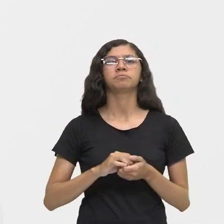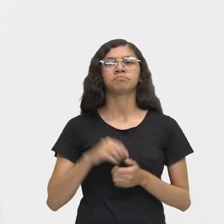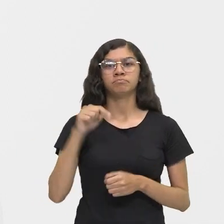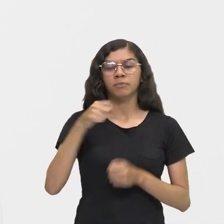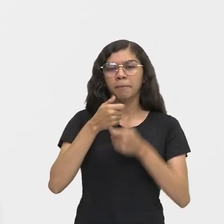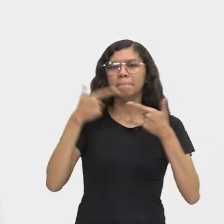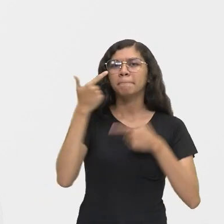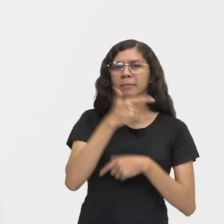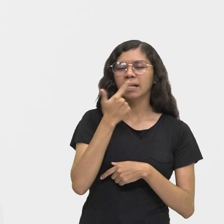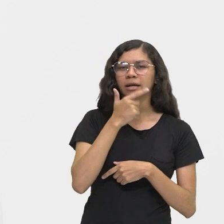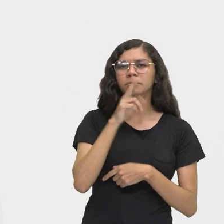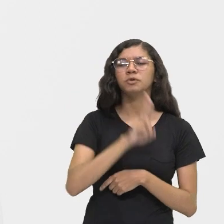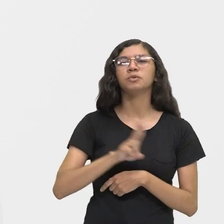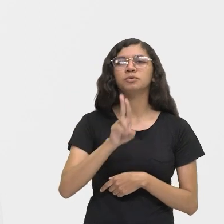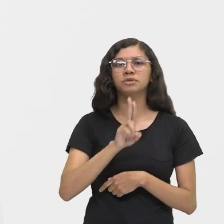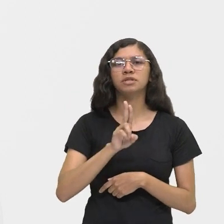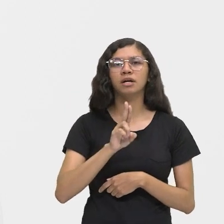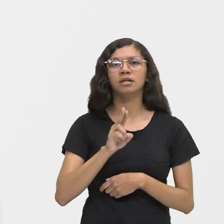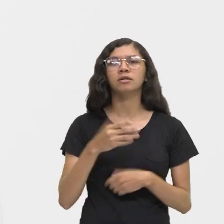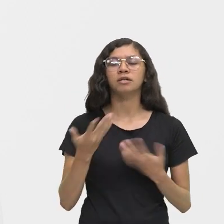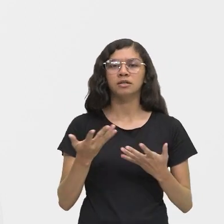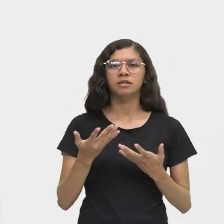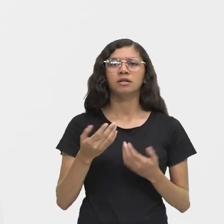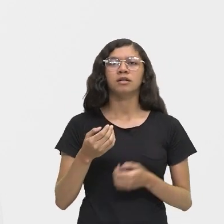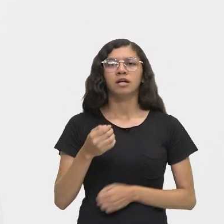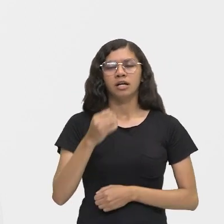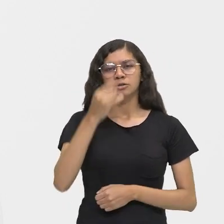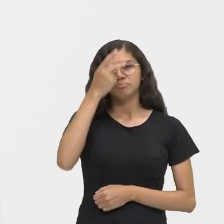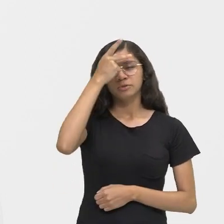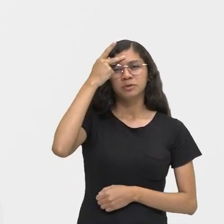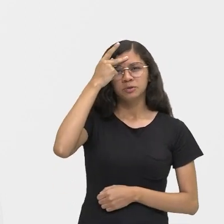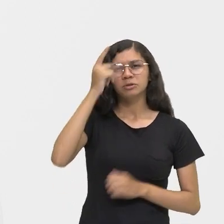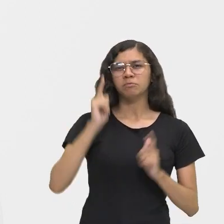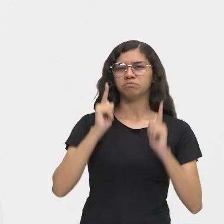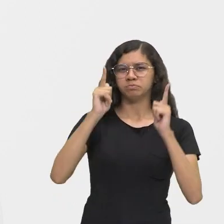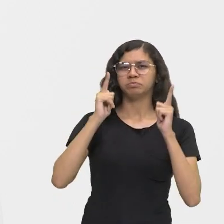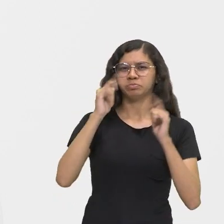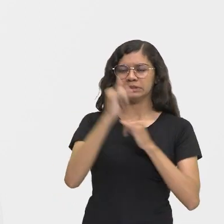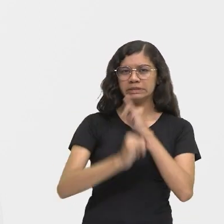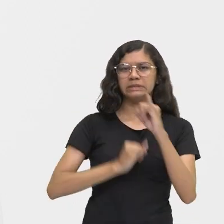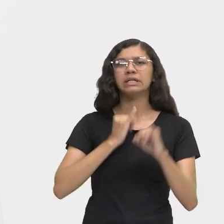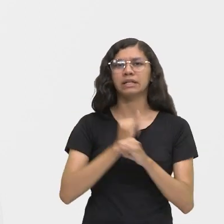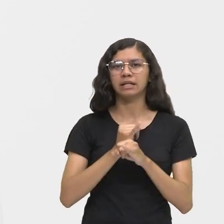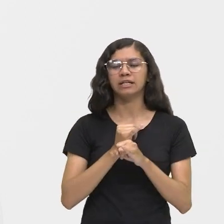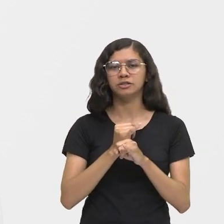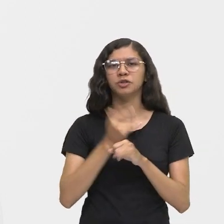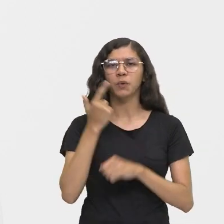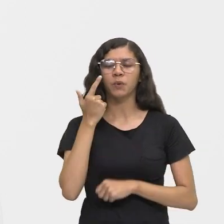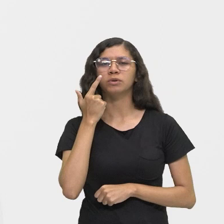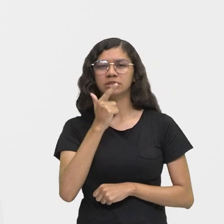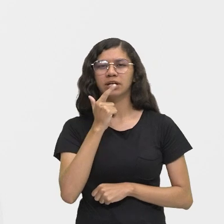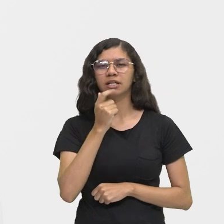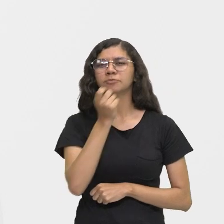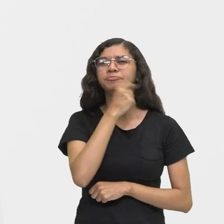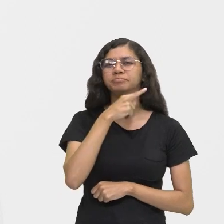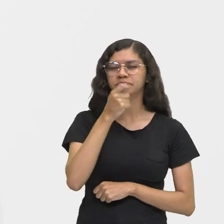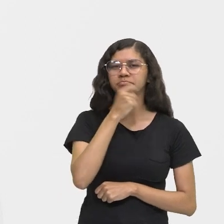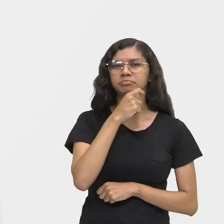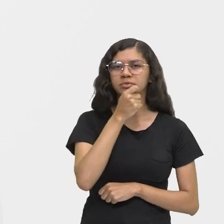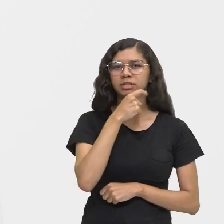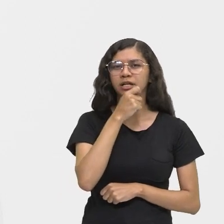passaram a ser usados também como uma arma dos cyberativistas, que consegue, por meio do bom humor, levar